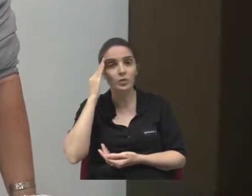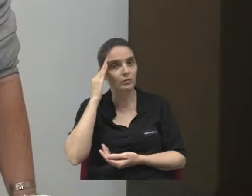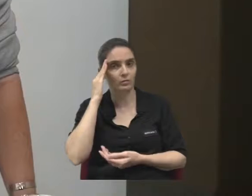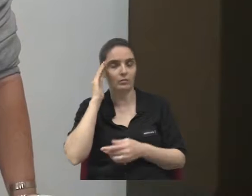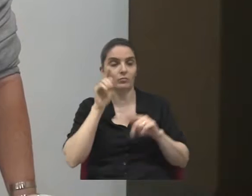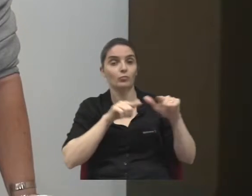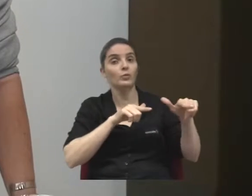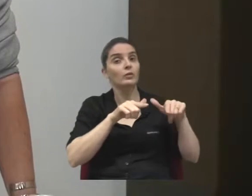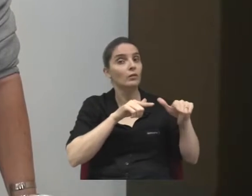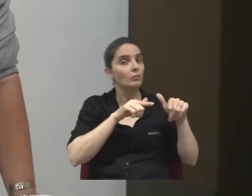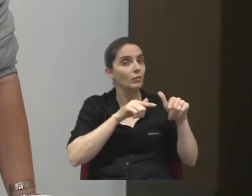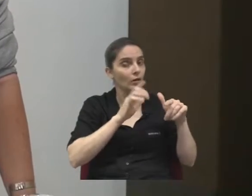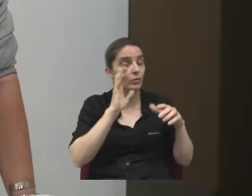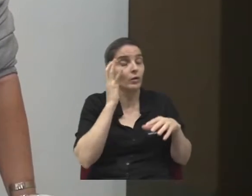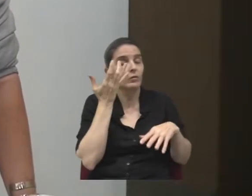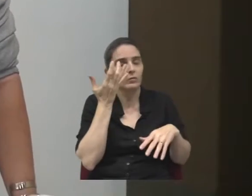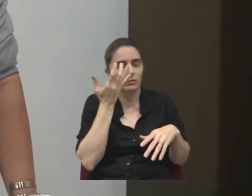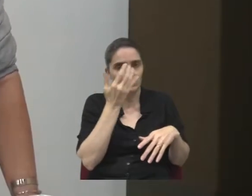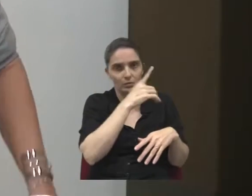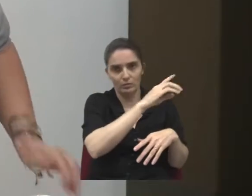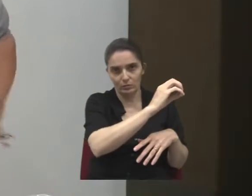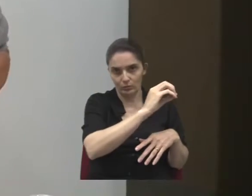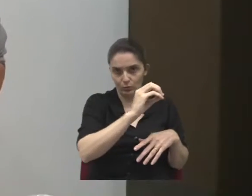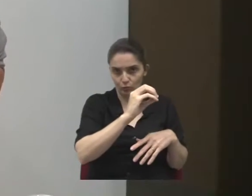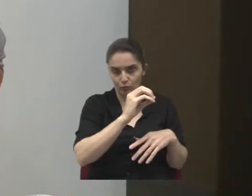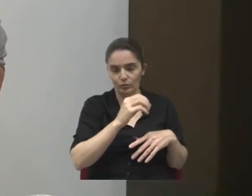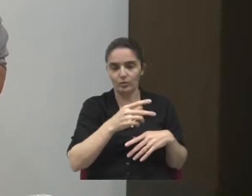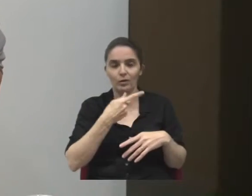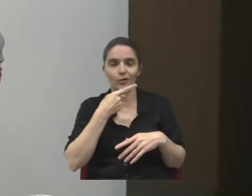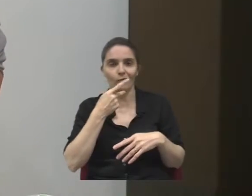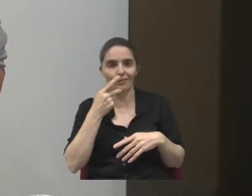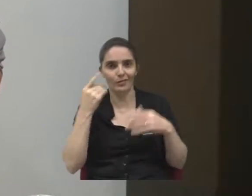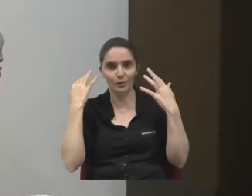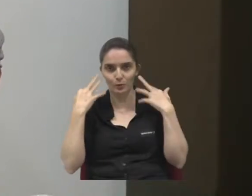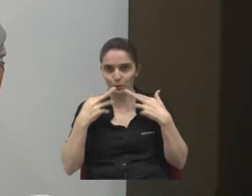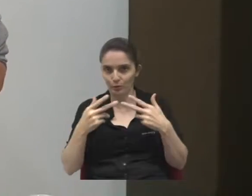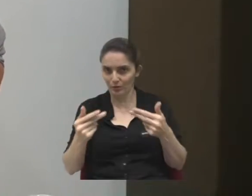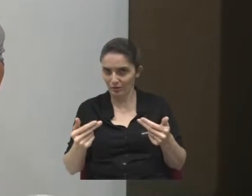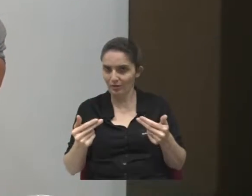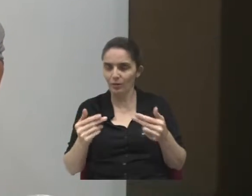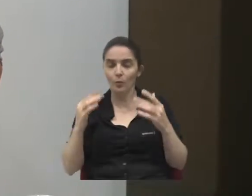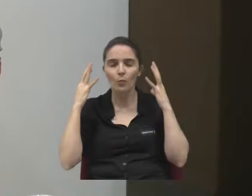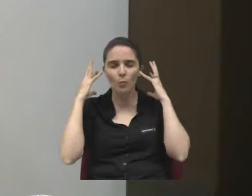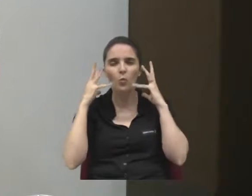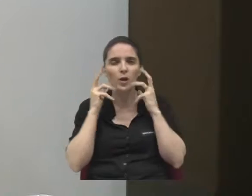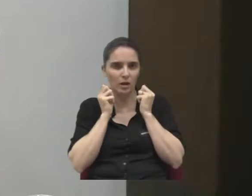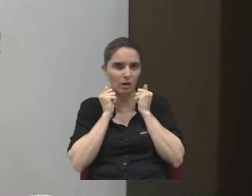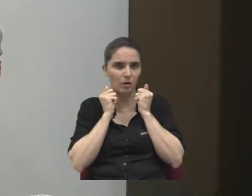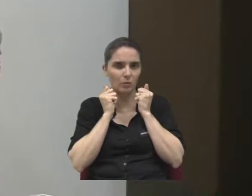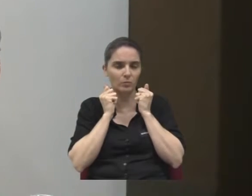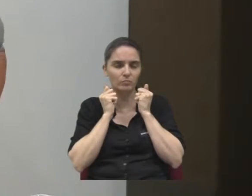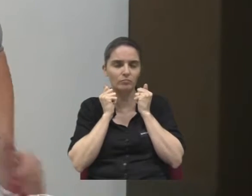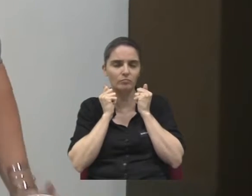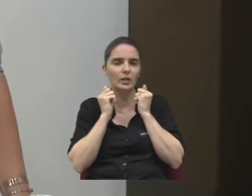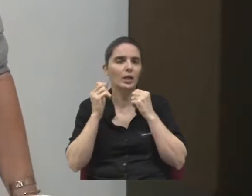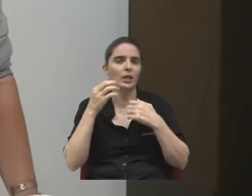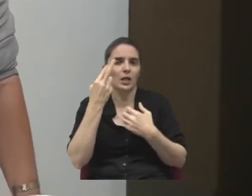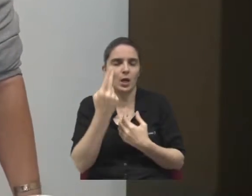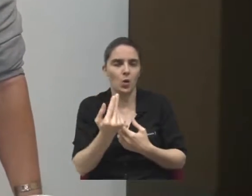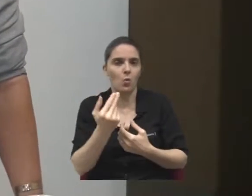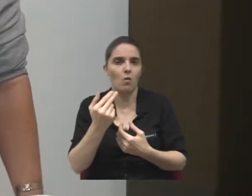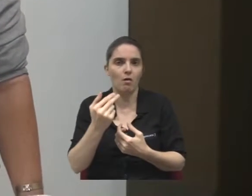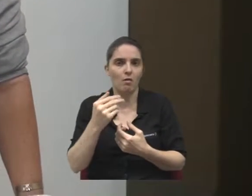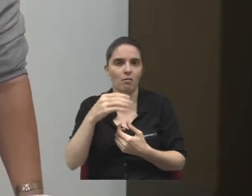lá, como no caso do leão, que a vereadora Carolina citou aqui, um animal